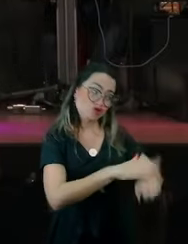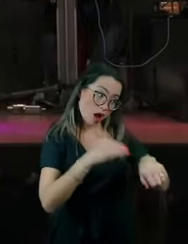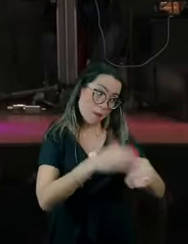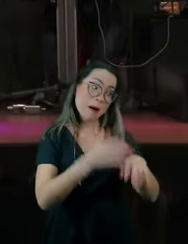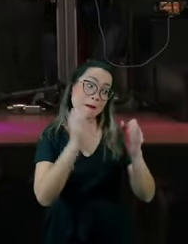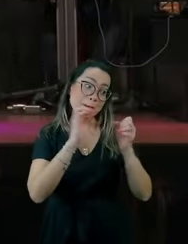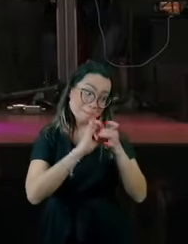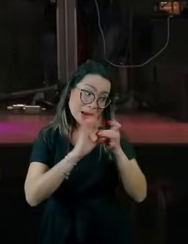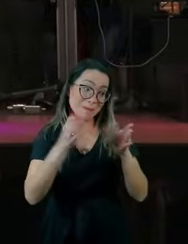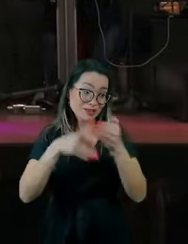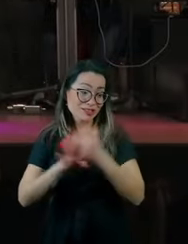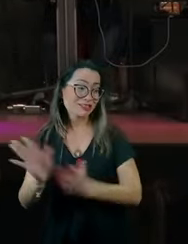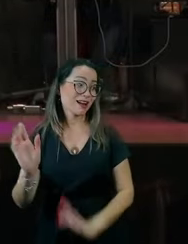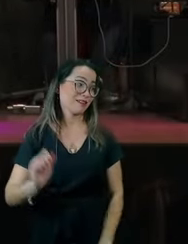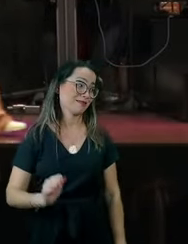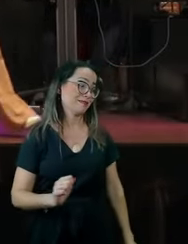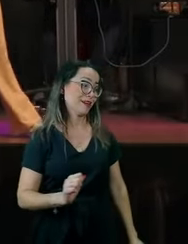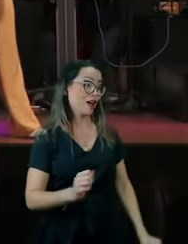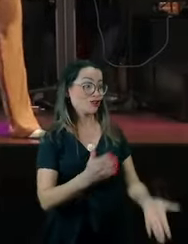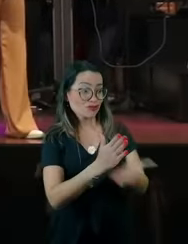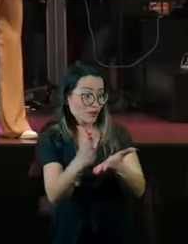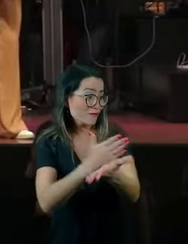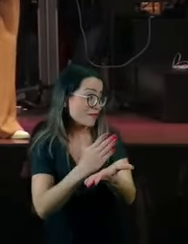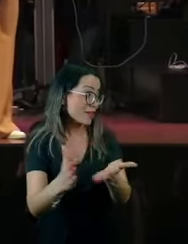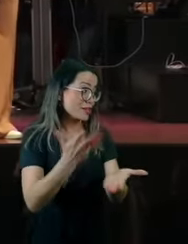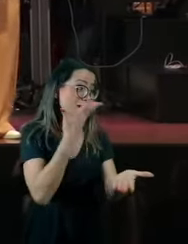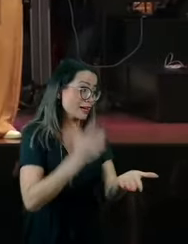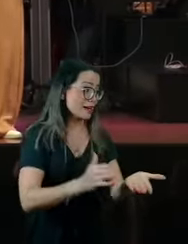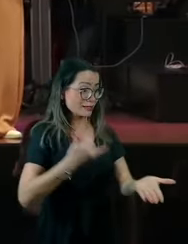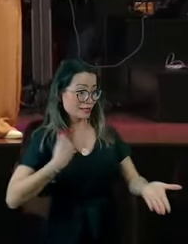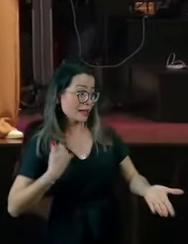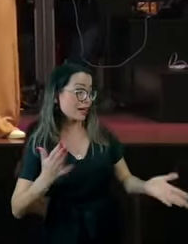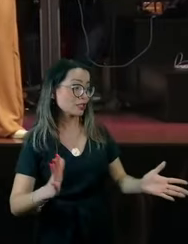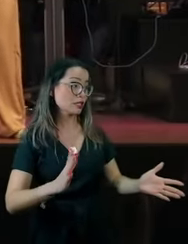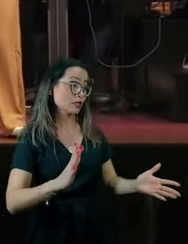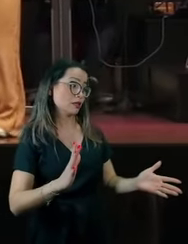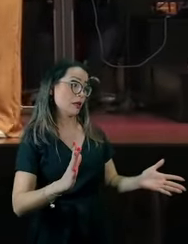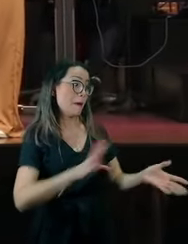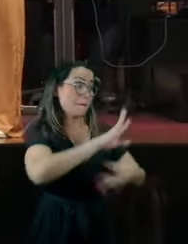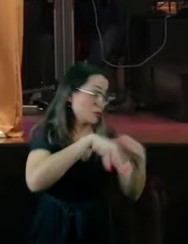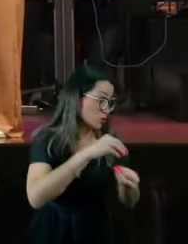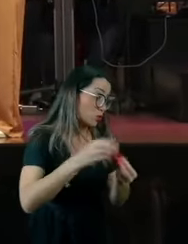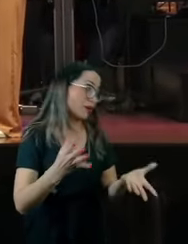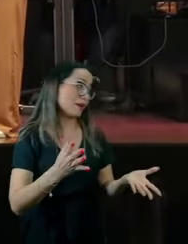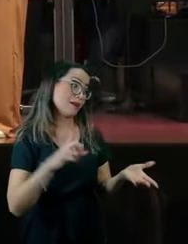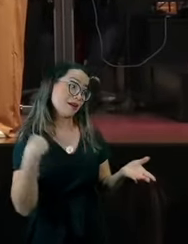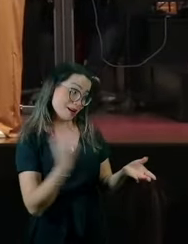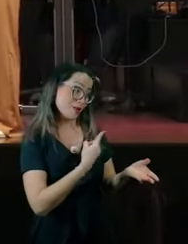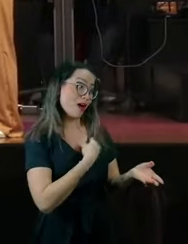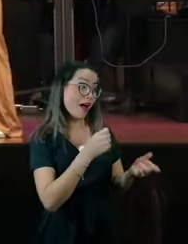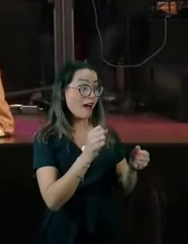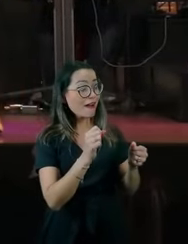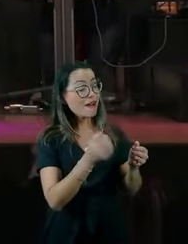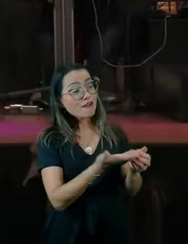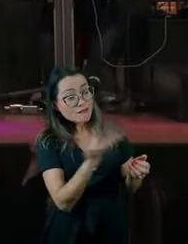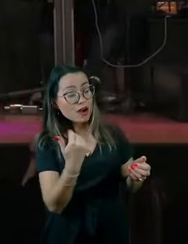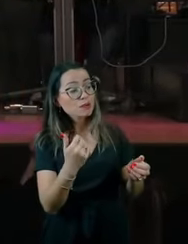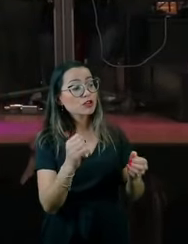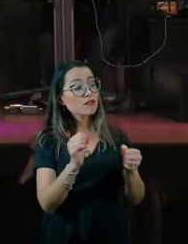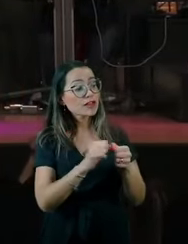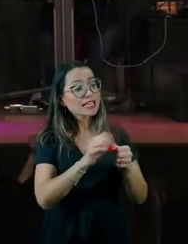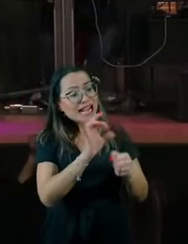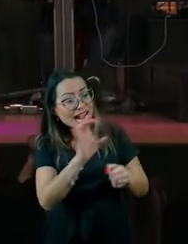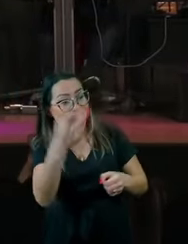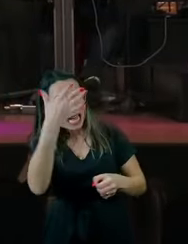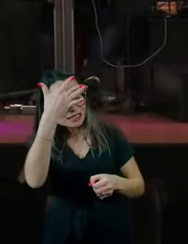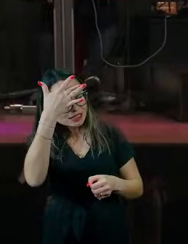que a criança de 9 anos vá para a sala de 1 ano, mas nós vamos abrigar todos. Só que isso veio a urgência